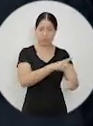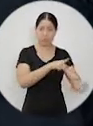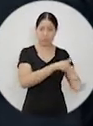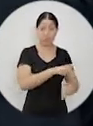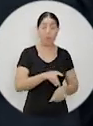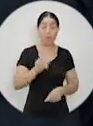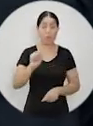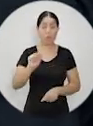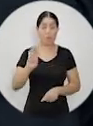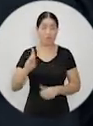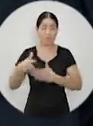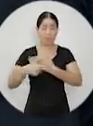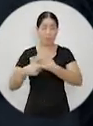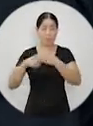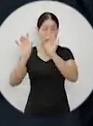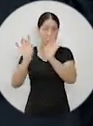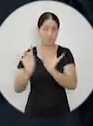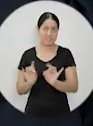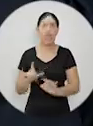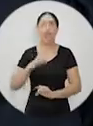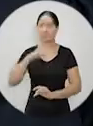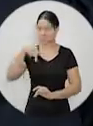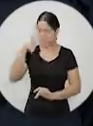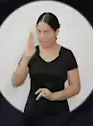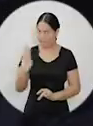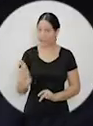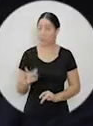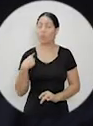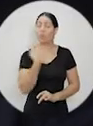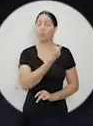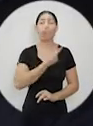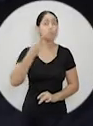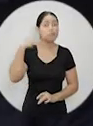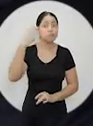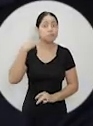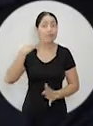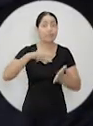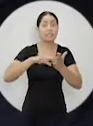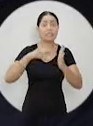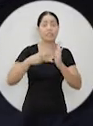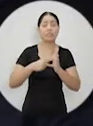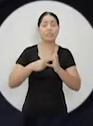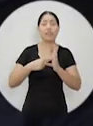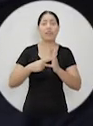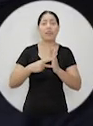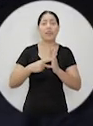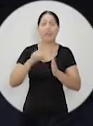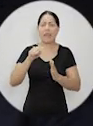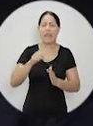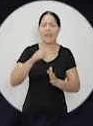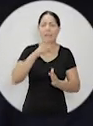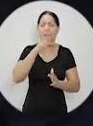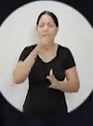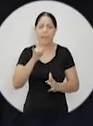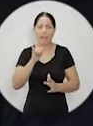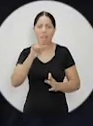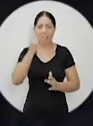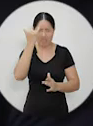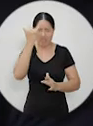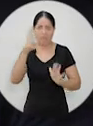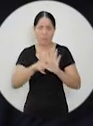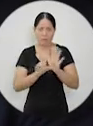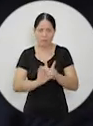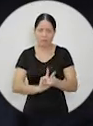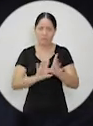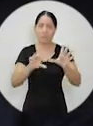a OAB tem um papel especial, a advocacia tem um papel especial. Nós, advogados, somos, digamos assim, pais da ideia de democracia